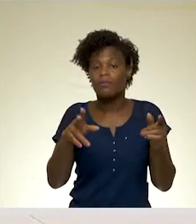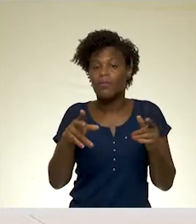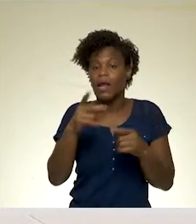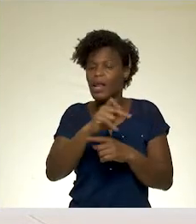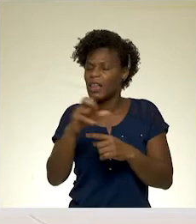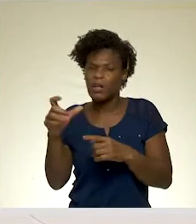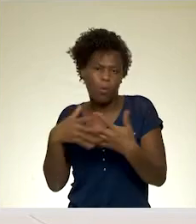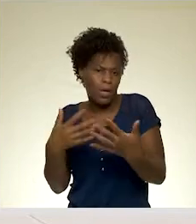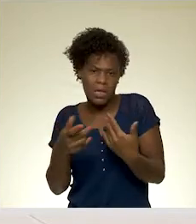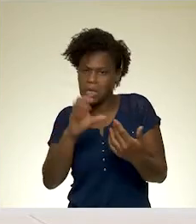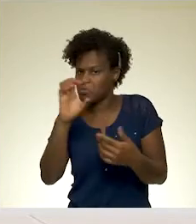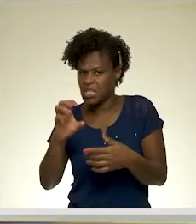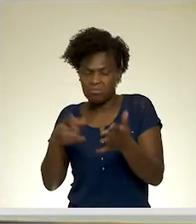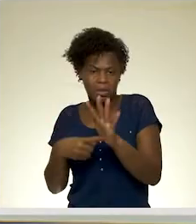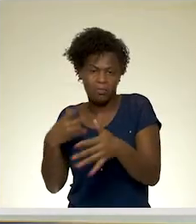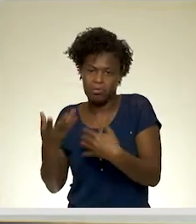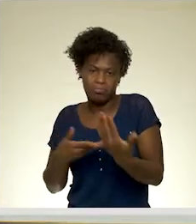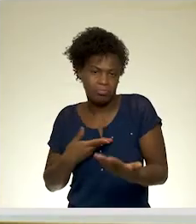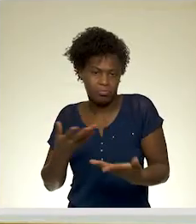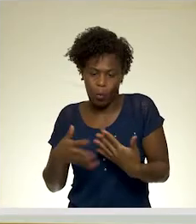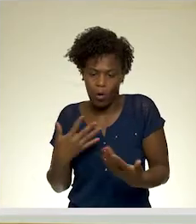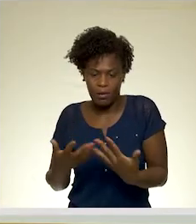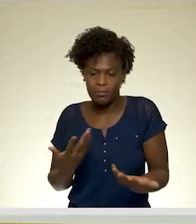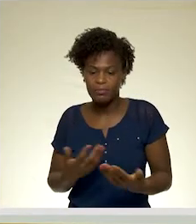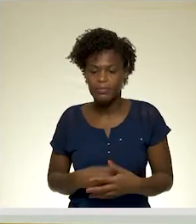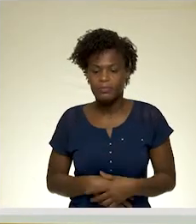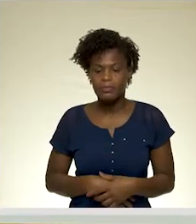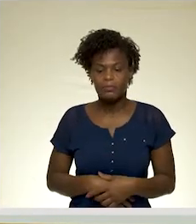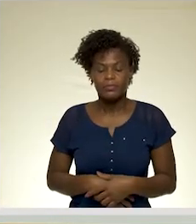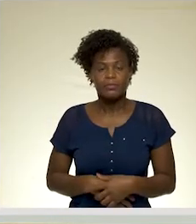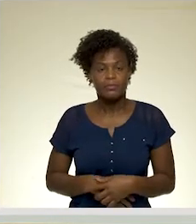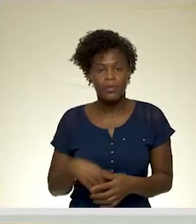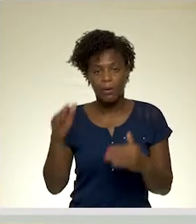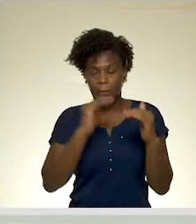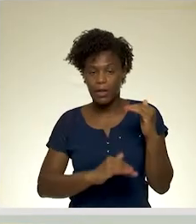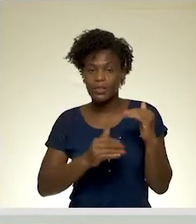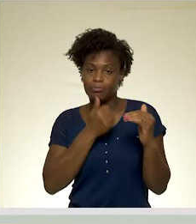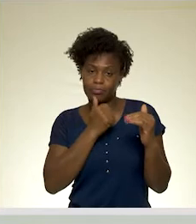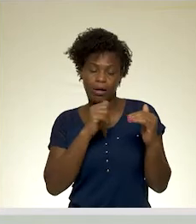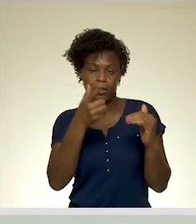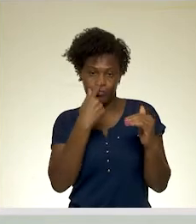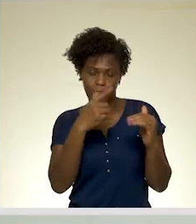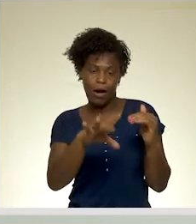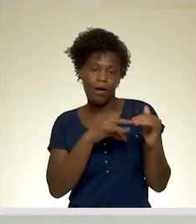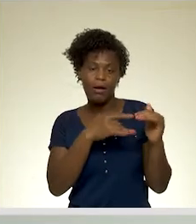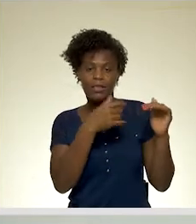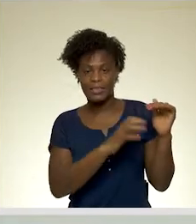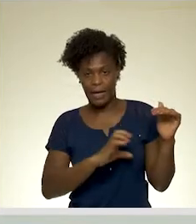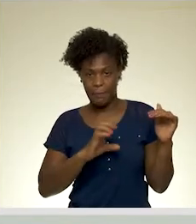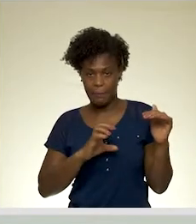uma letra qualquer. Então, aqui toma a letra